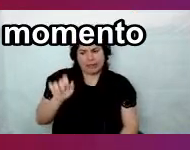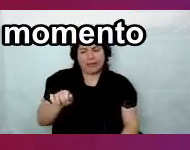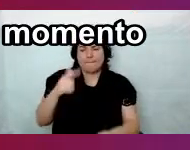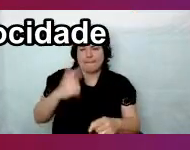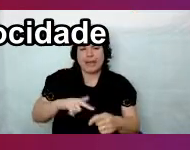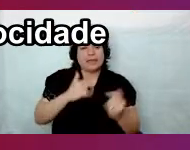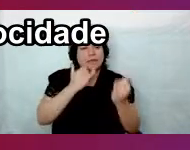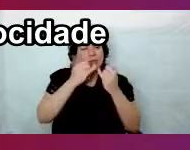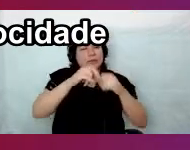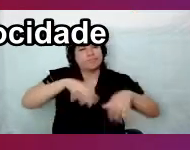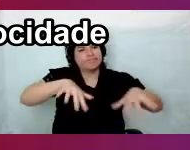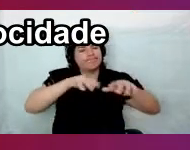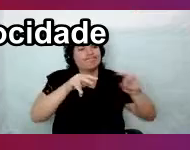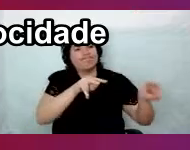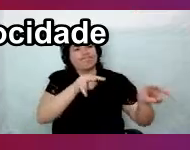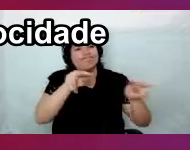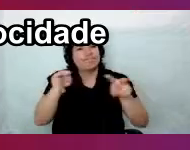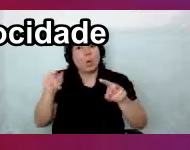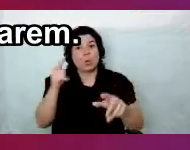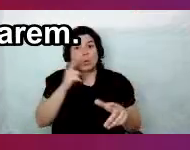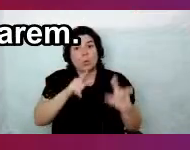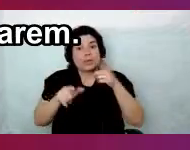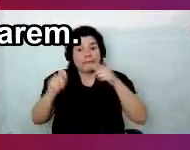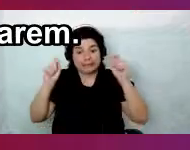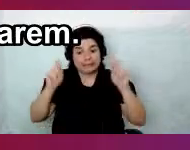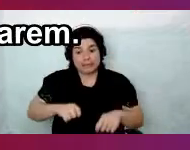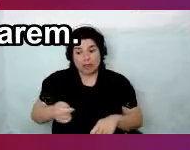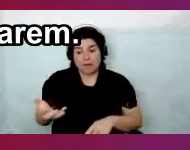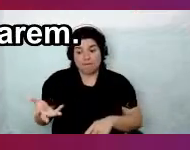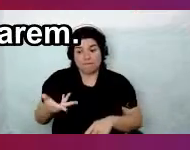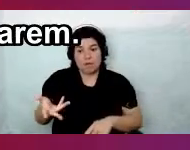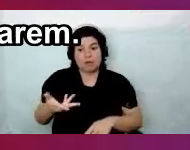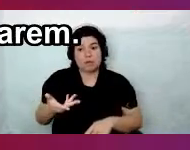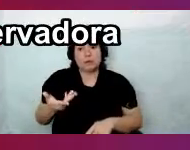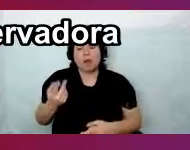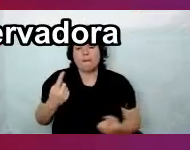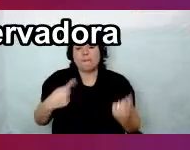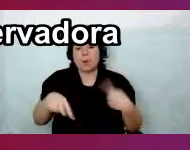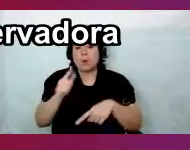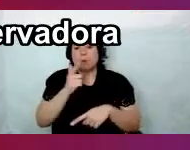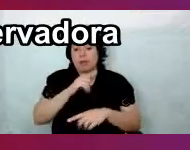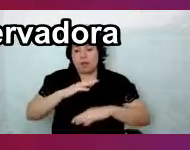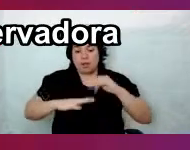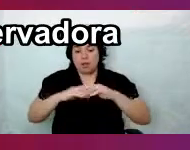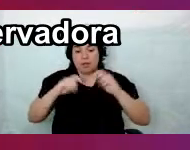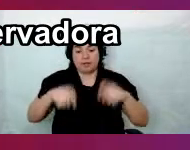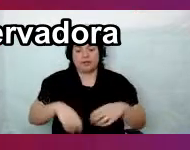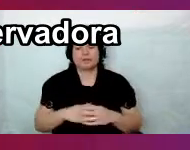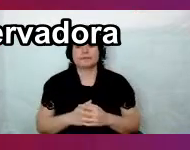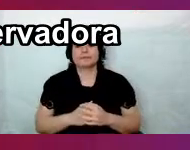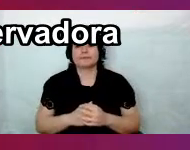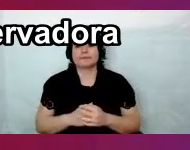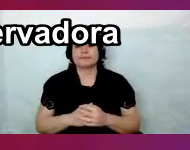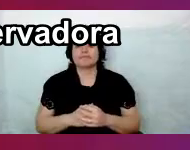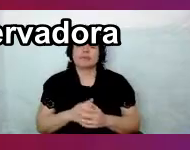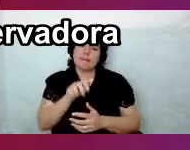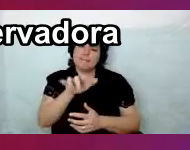naquele momento, como a gente conseguia dar velocidade para os traders, para eles operarem. Aqui é uma